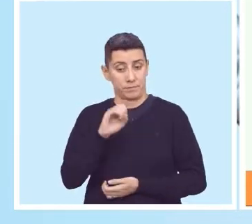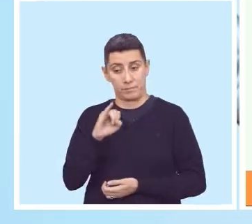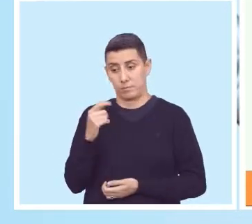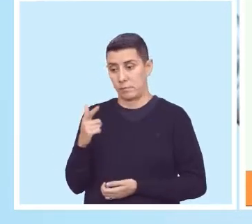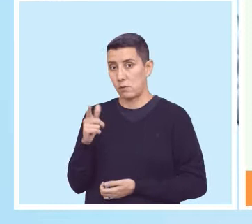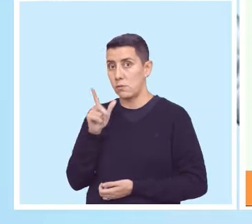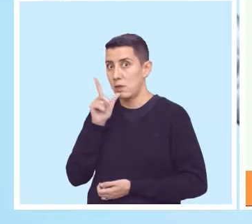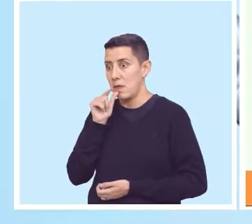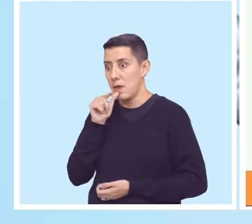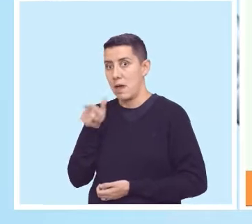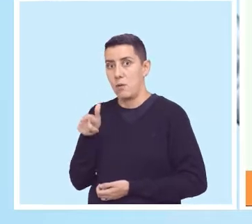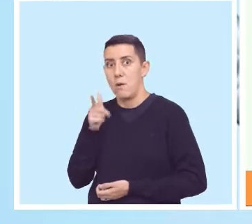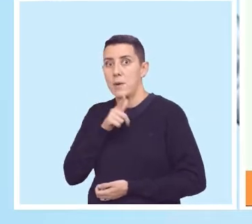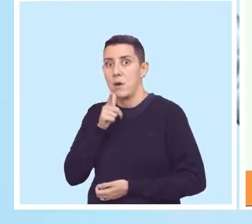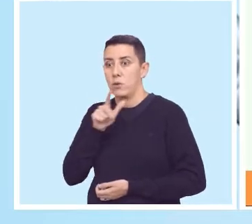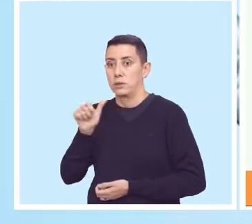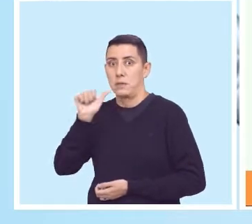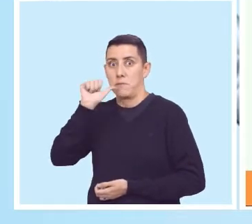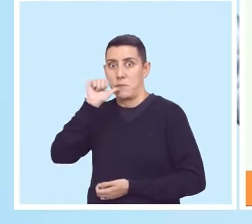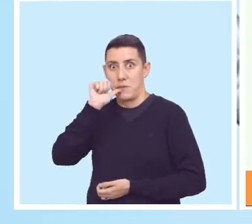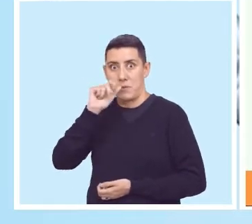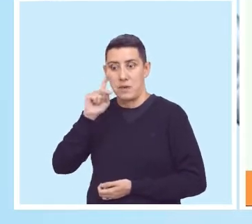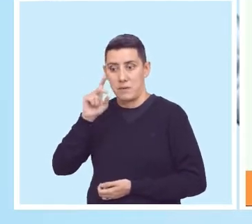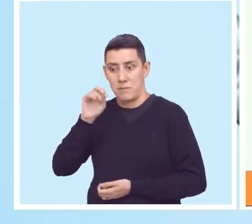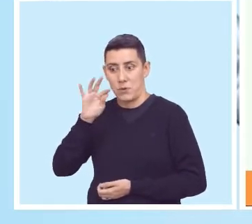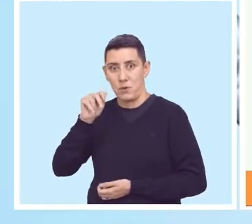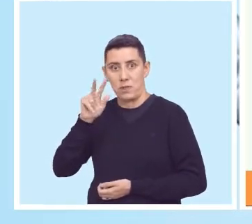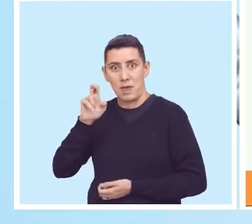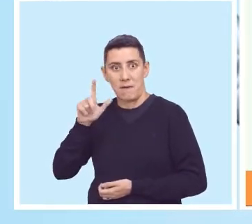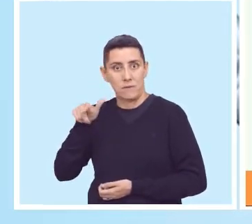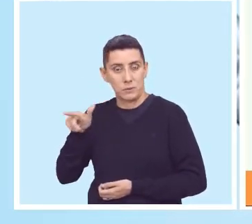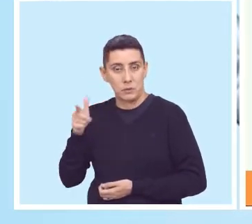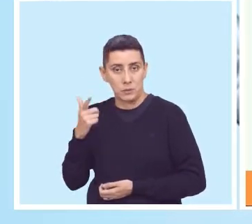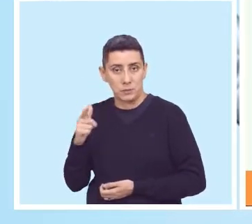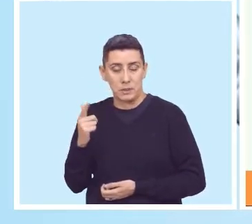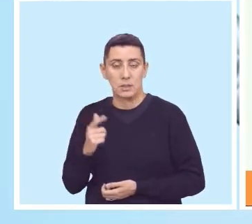tem um leito ali de rio